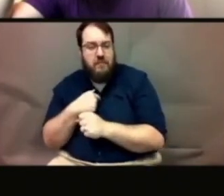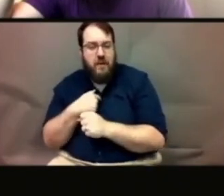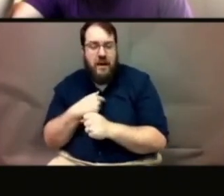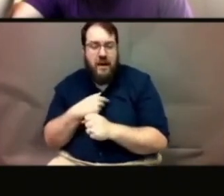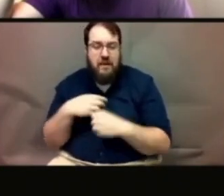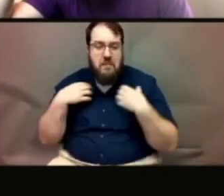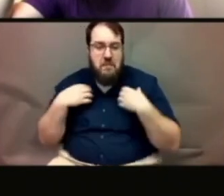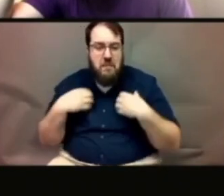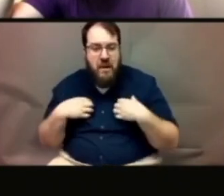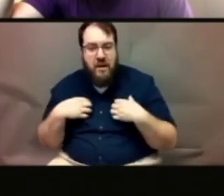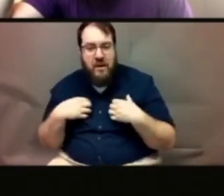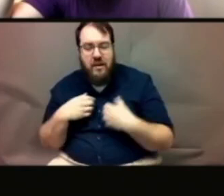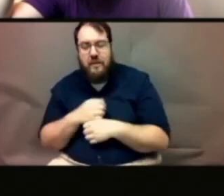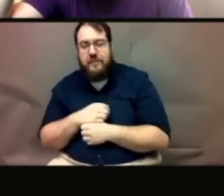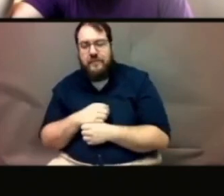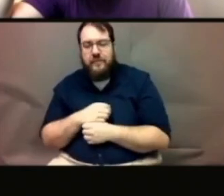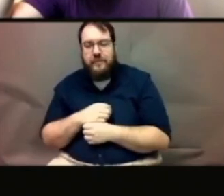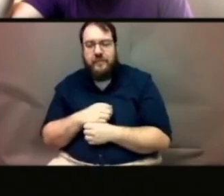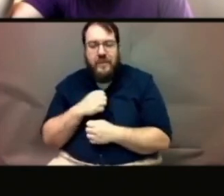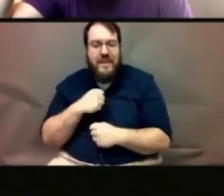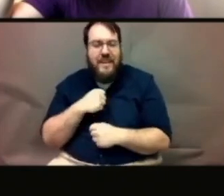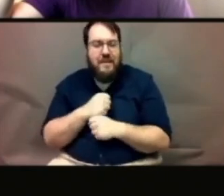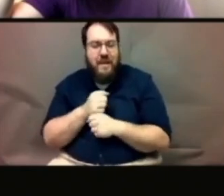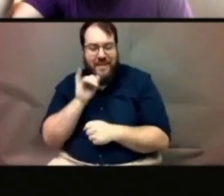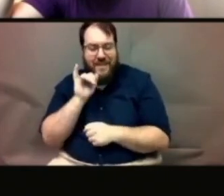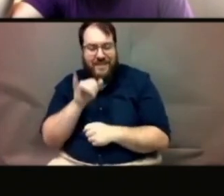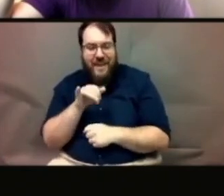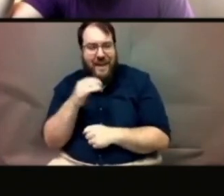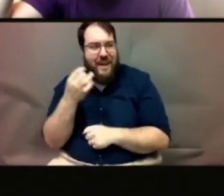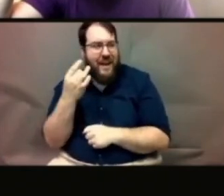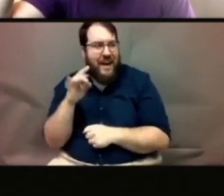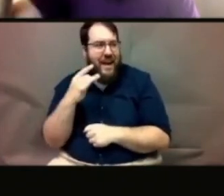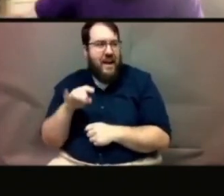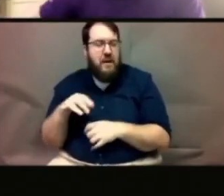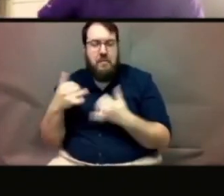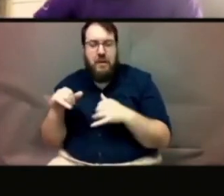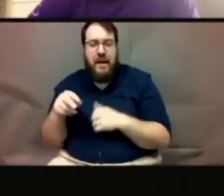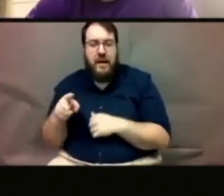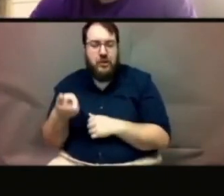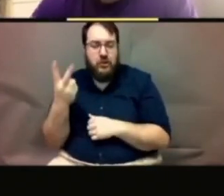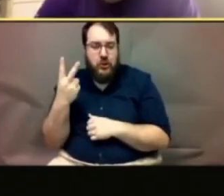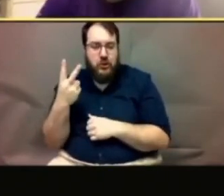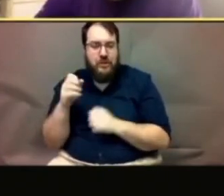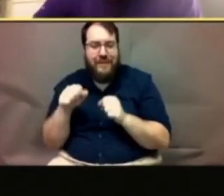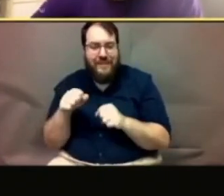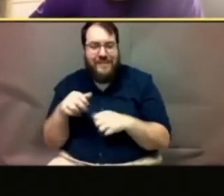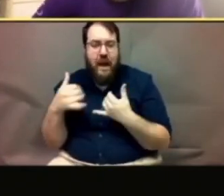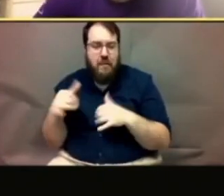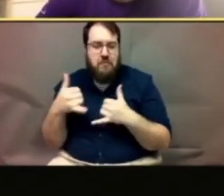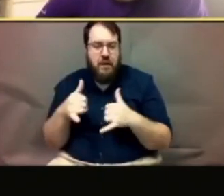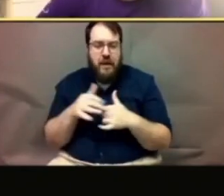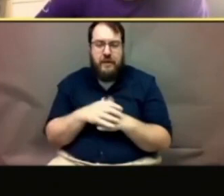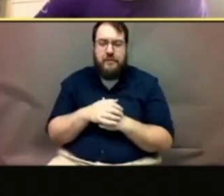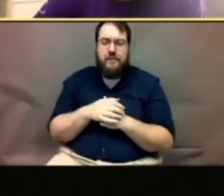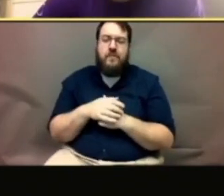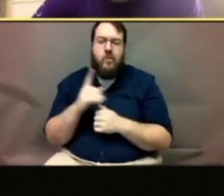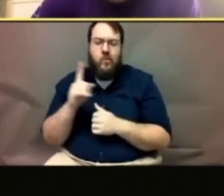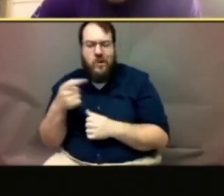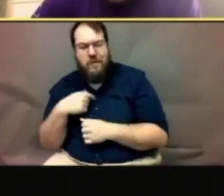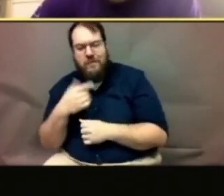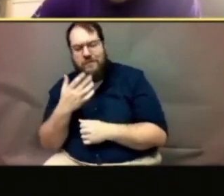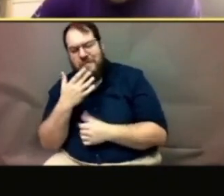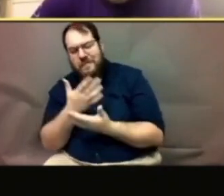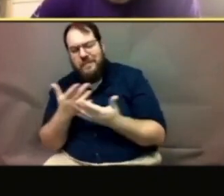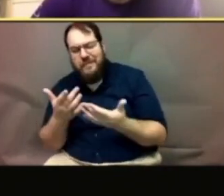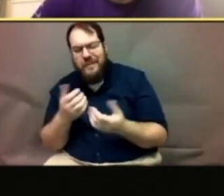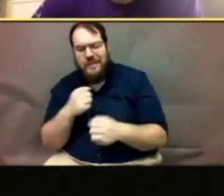posso usar o meu backpack de player aqui do make make para tocar o piano uma